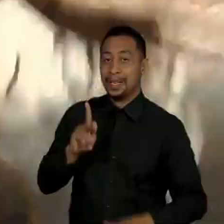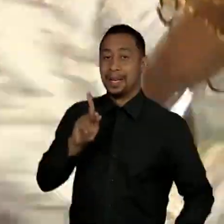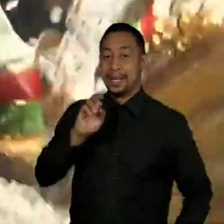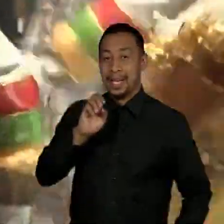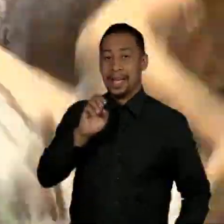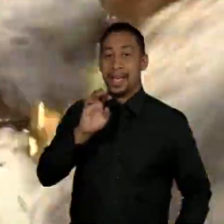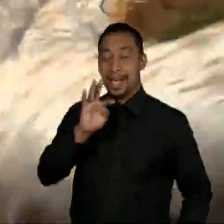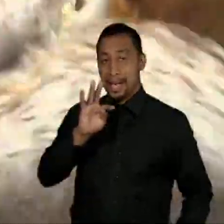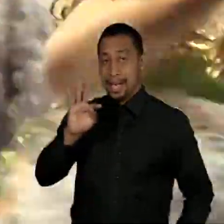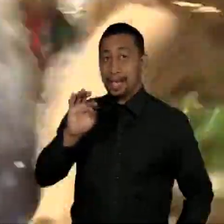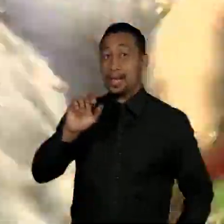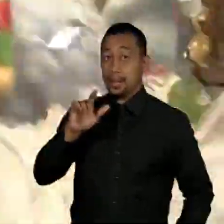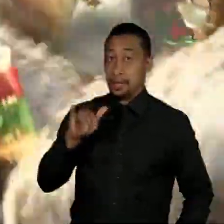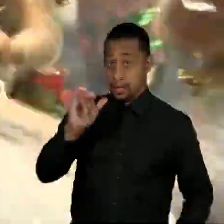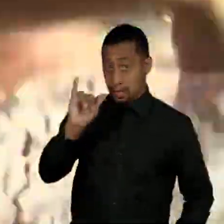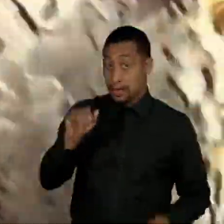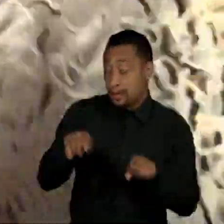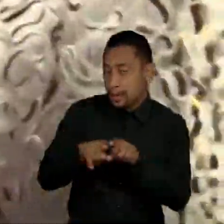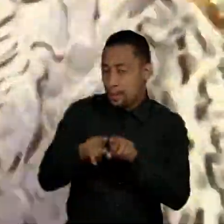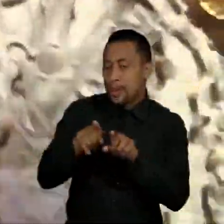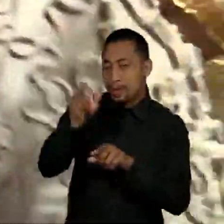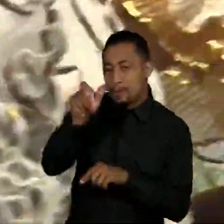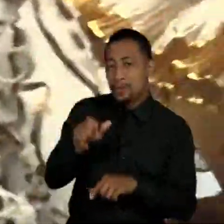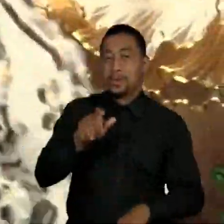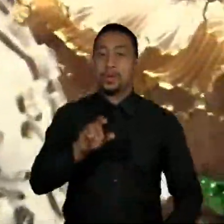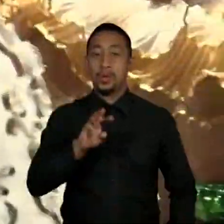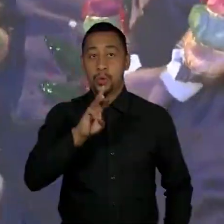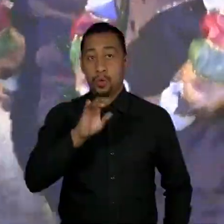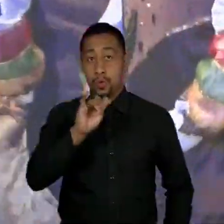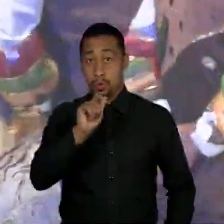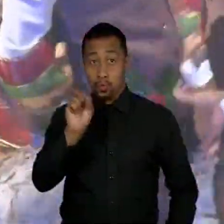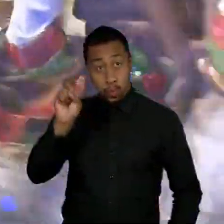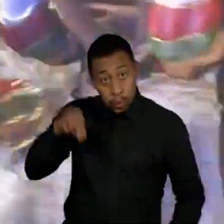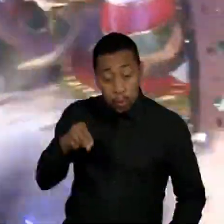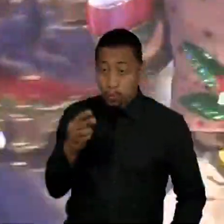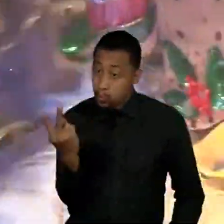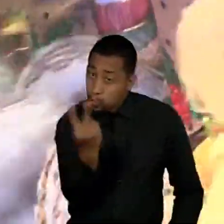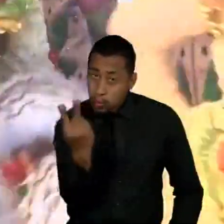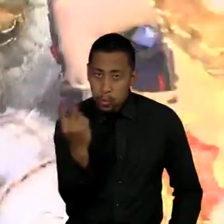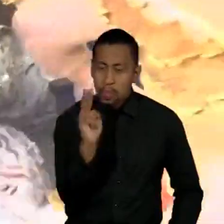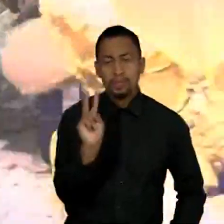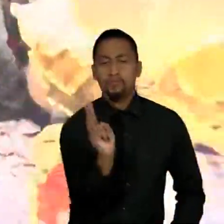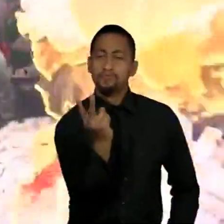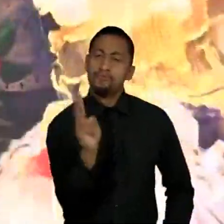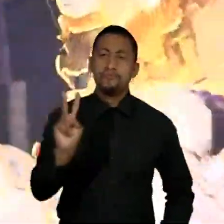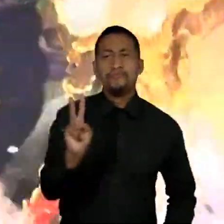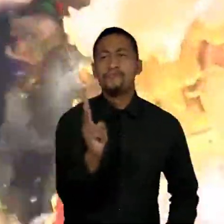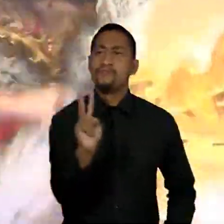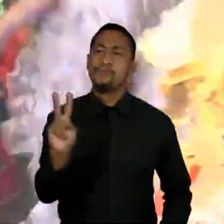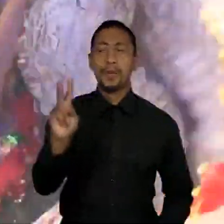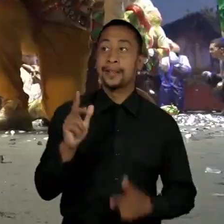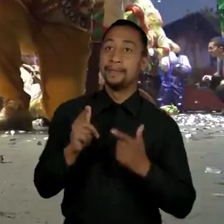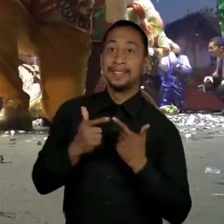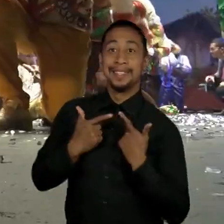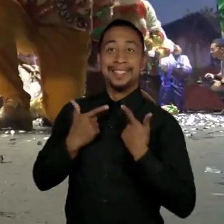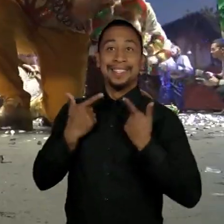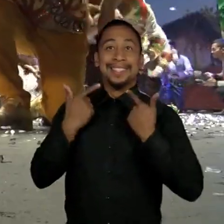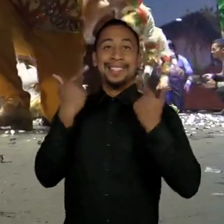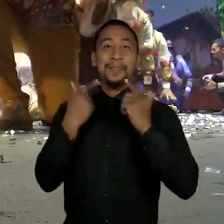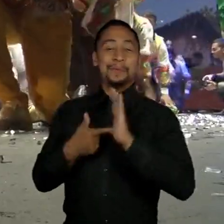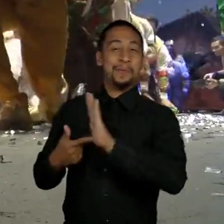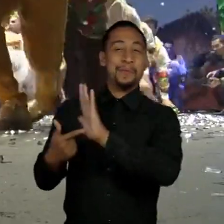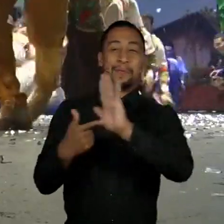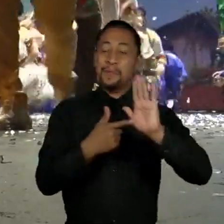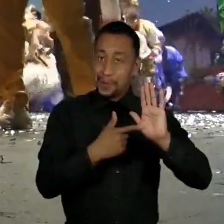Wilson? Fortes no passo, na sintonia, na expressão de um trabalho feito nos dias de folga. É hora